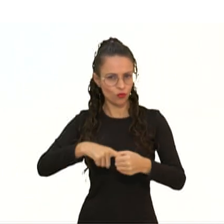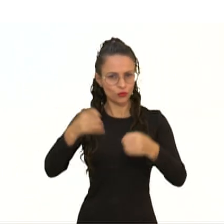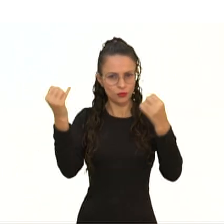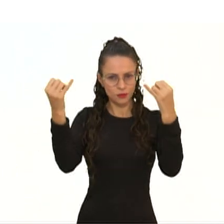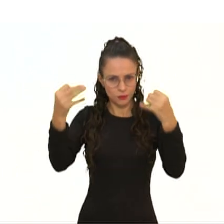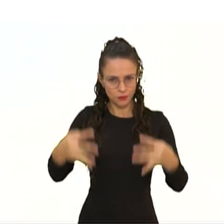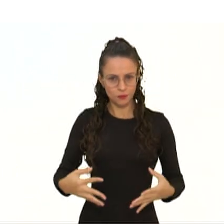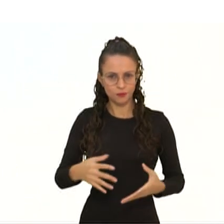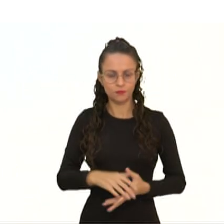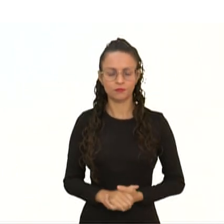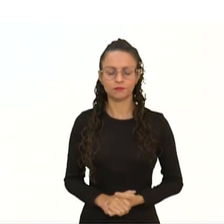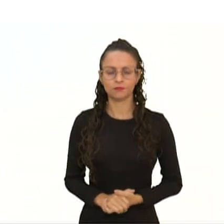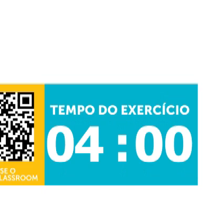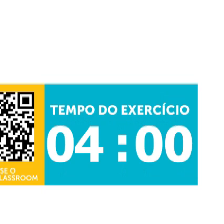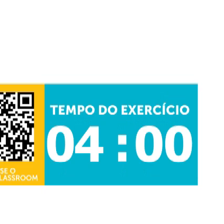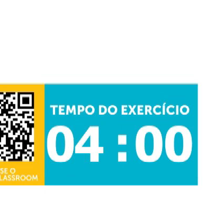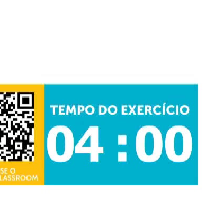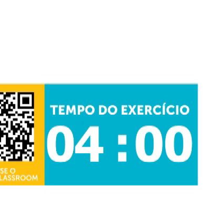contar